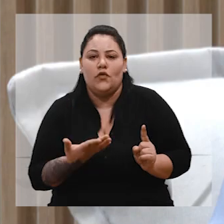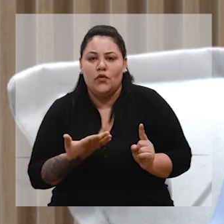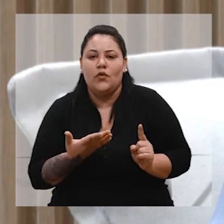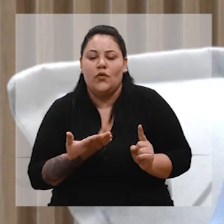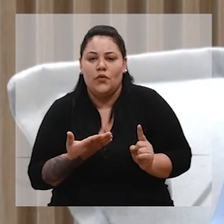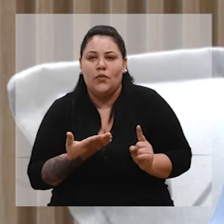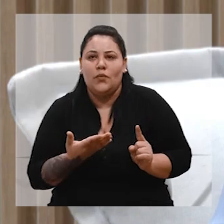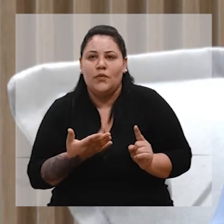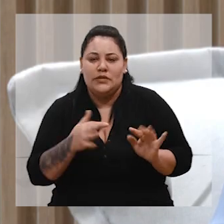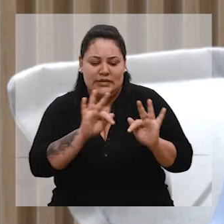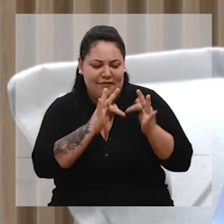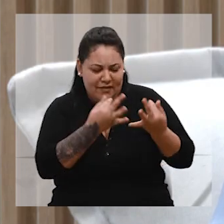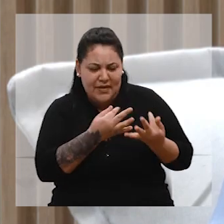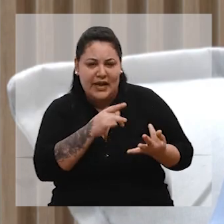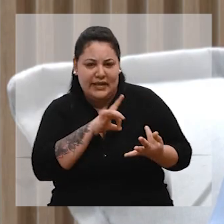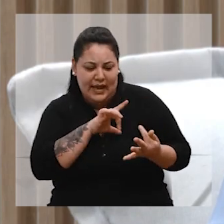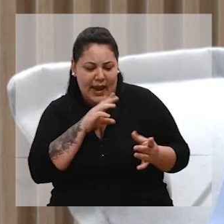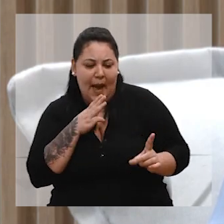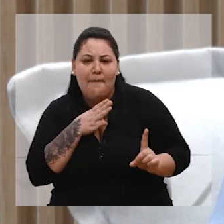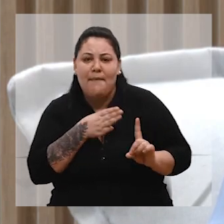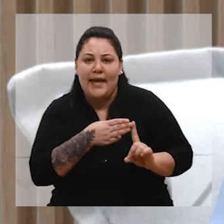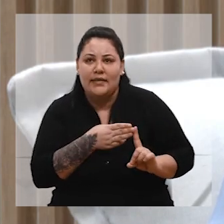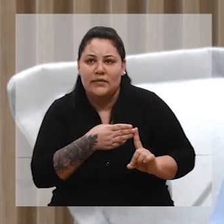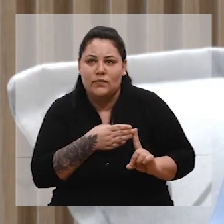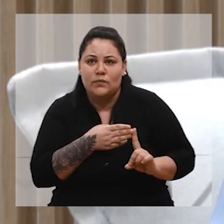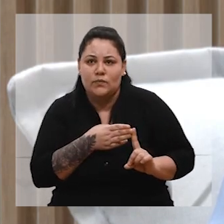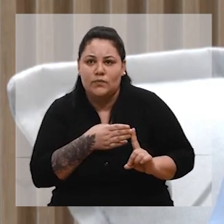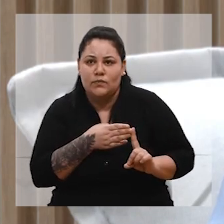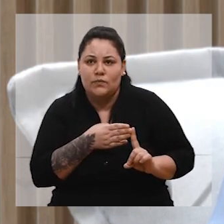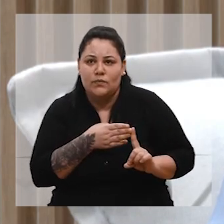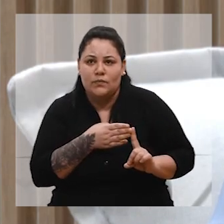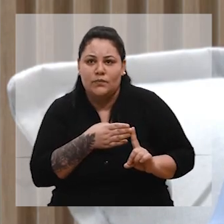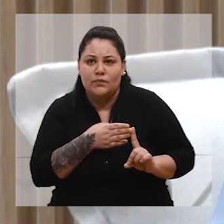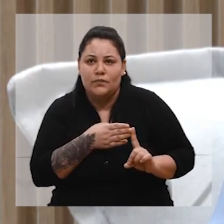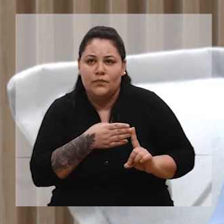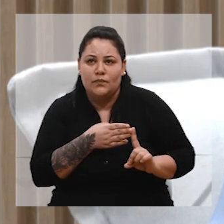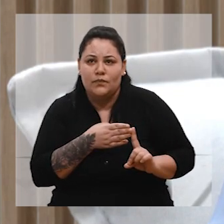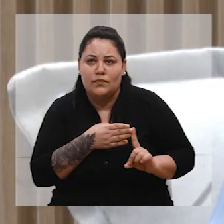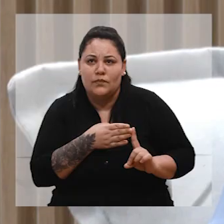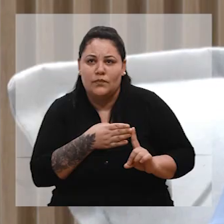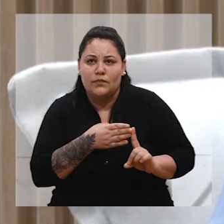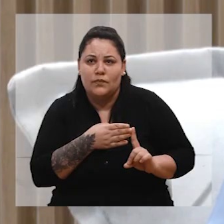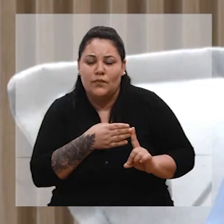essa criança? Se a família tem como meta